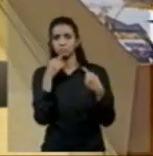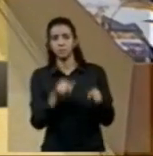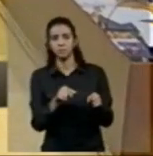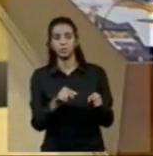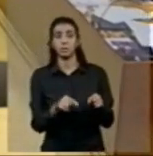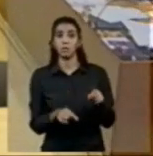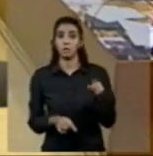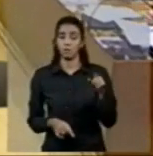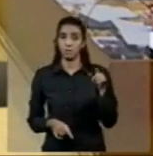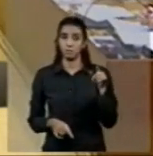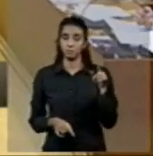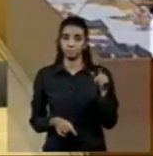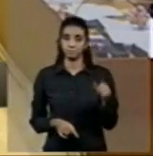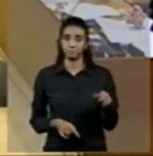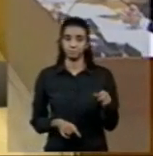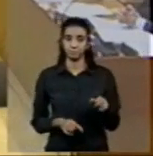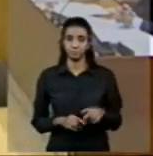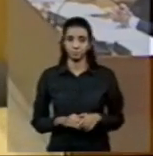terceirizou